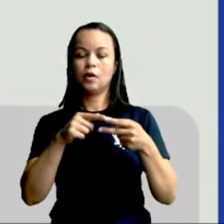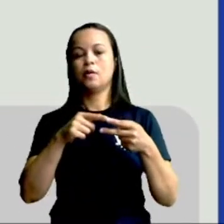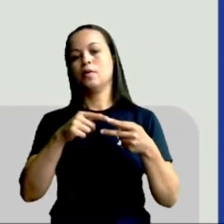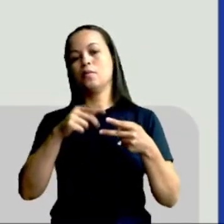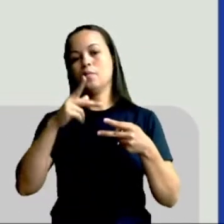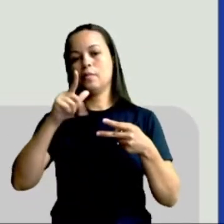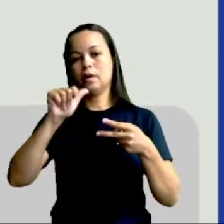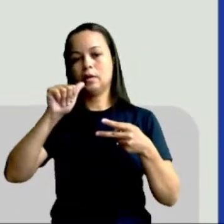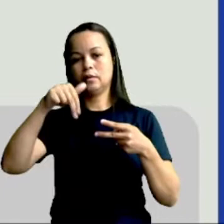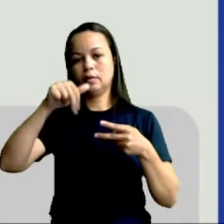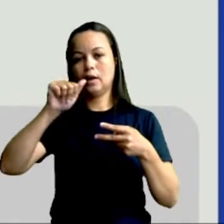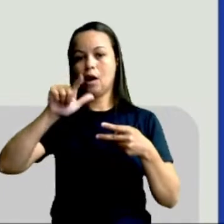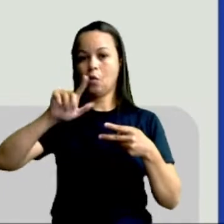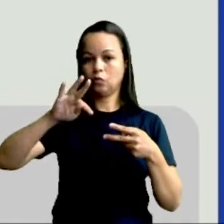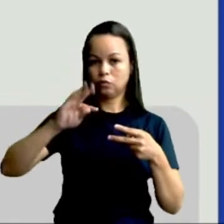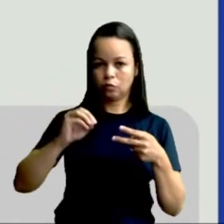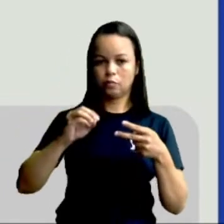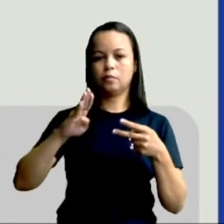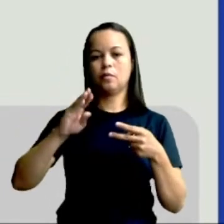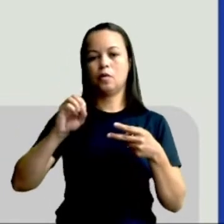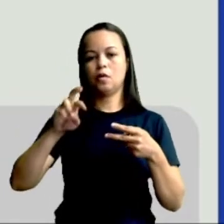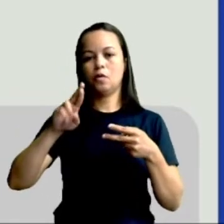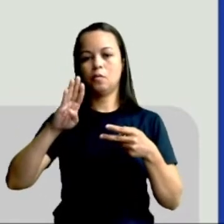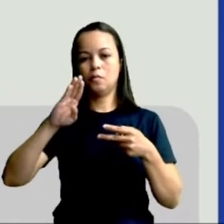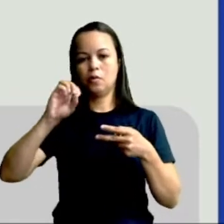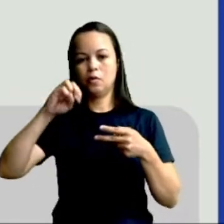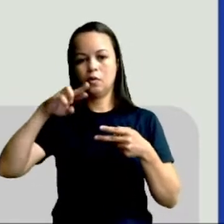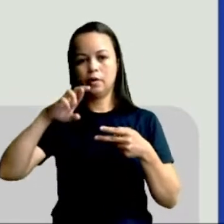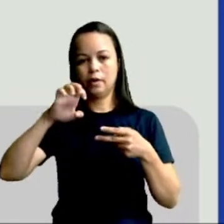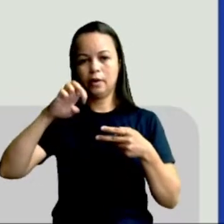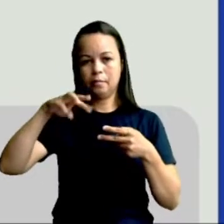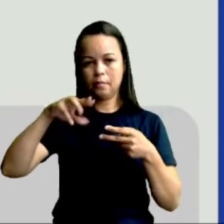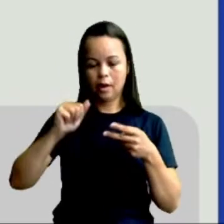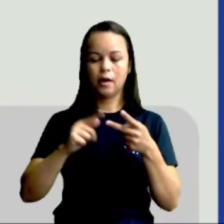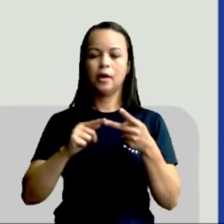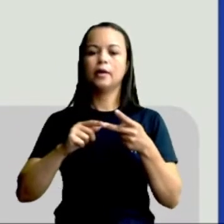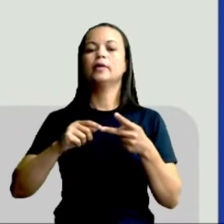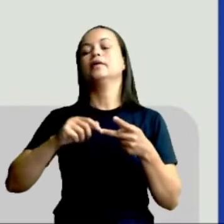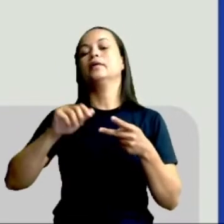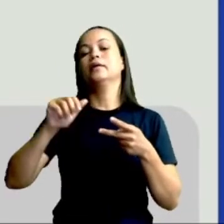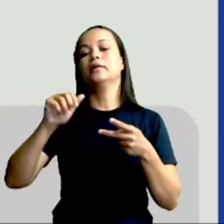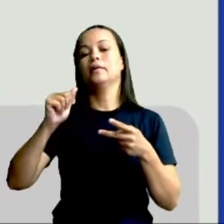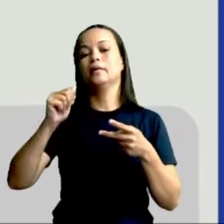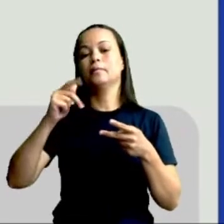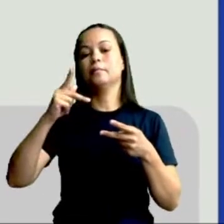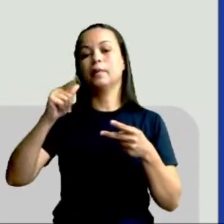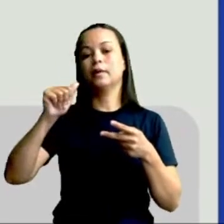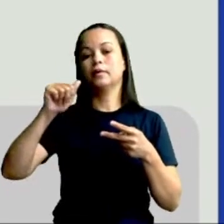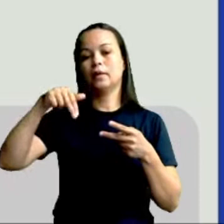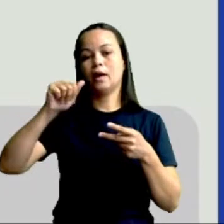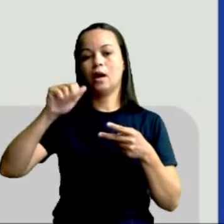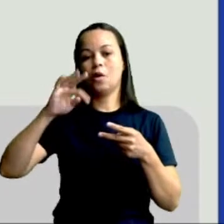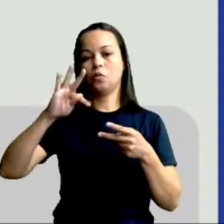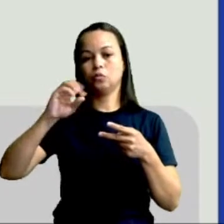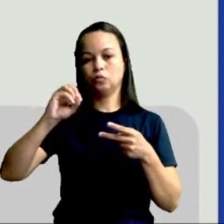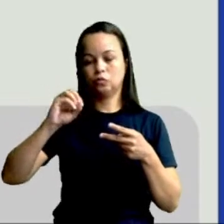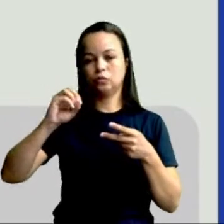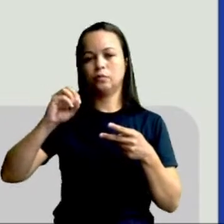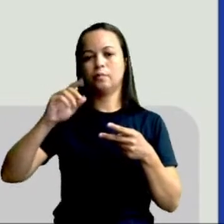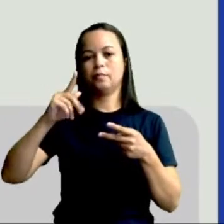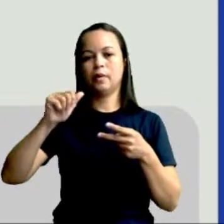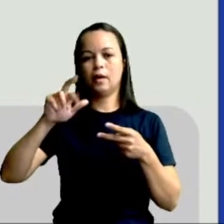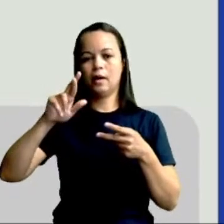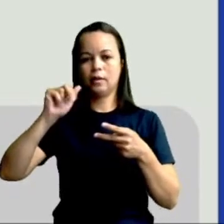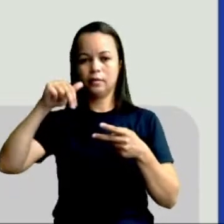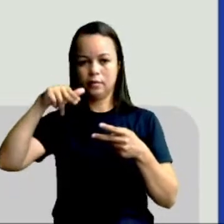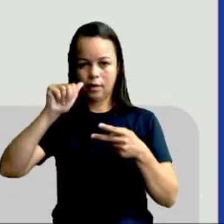da Borborema e a bacia do rio Parnaíba. Em algumas áreas altas e planas que formam as chapadas. Chapadas é justamente esse